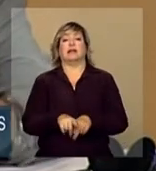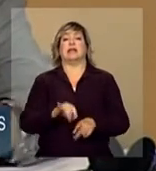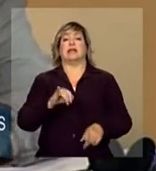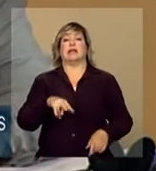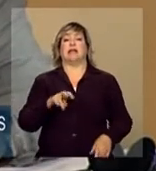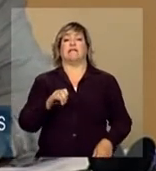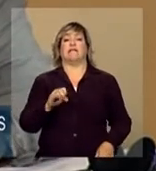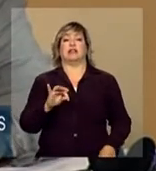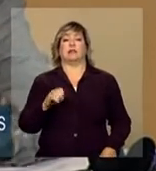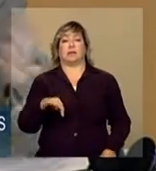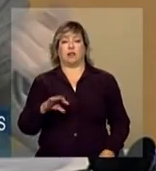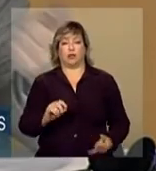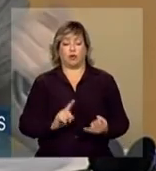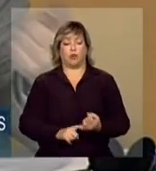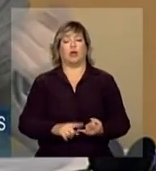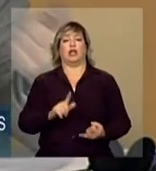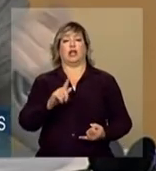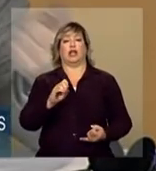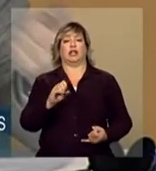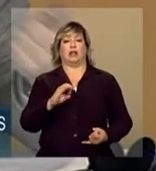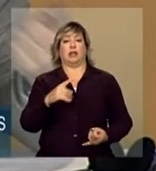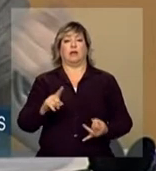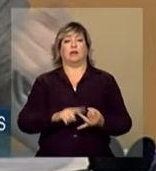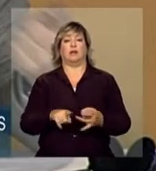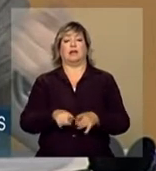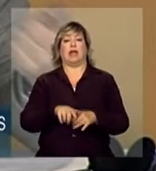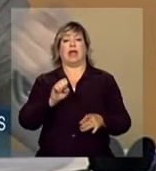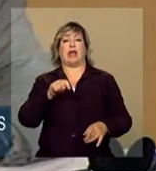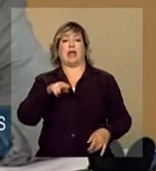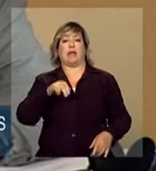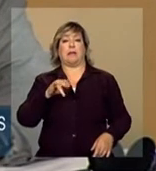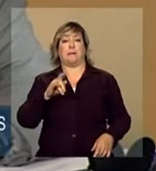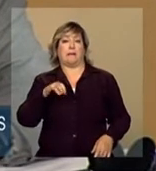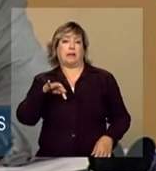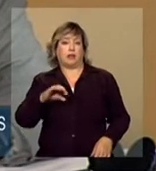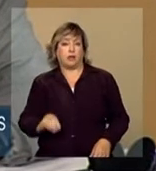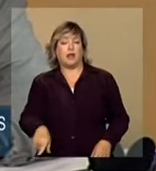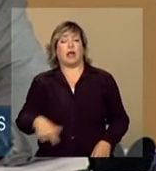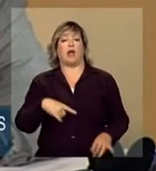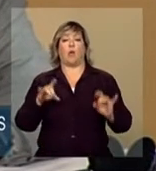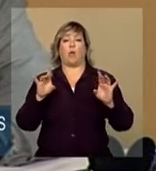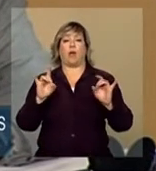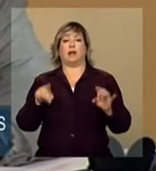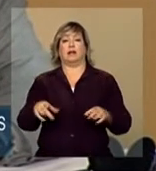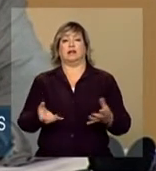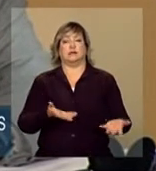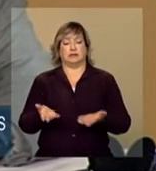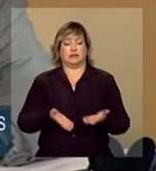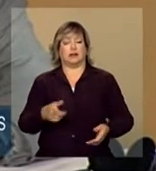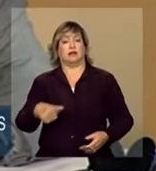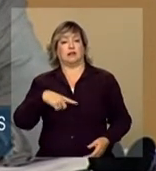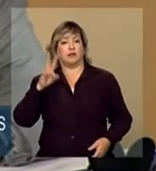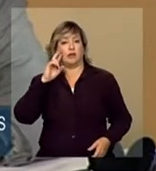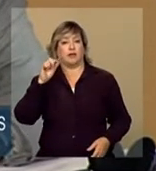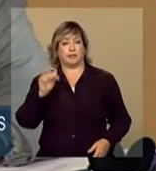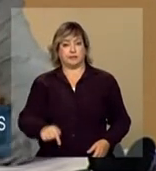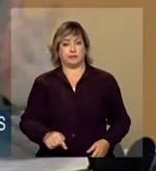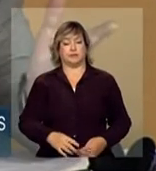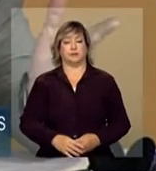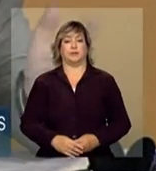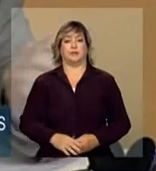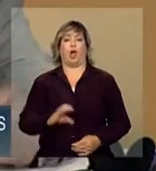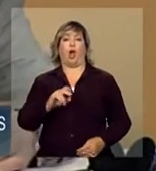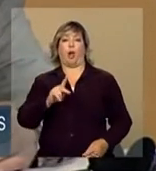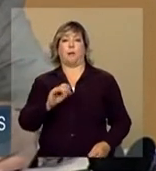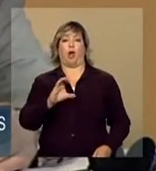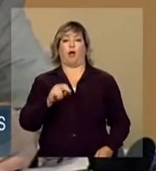e equipamento. E que nos dá esta qualidade do sinal que estamos tendo nessa cobertura, essa Copa das Confederações.